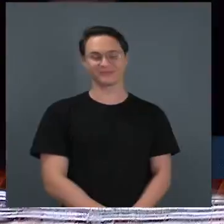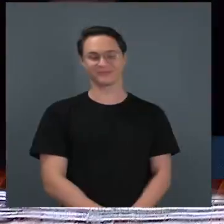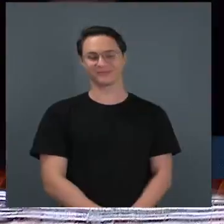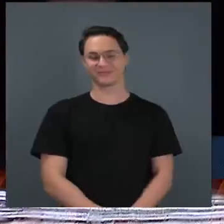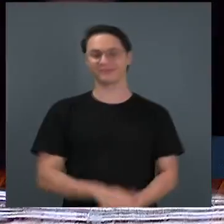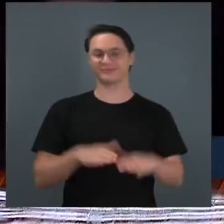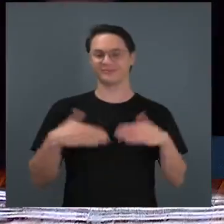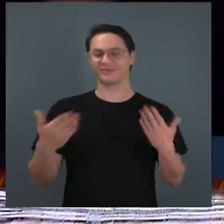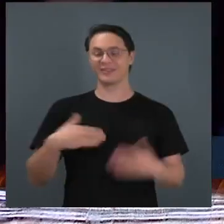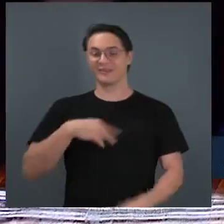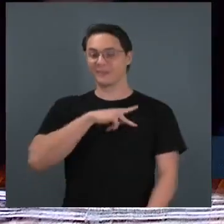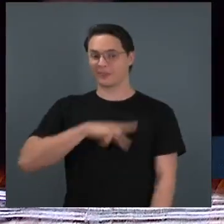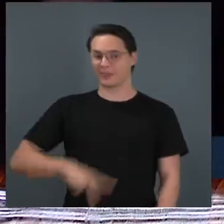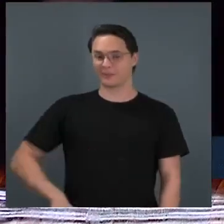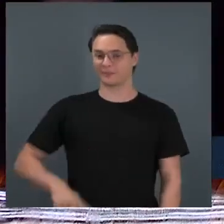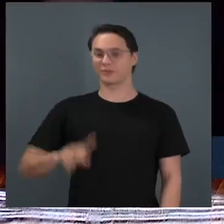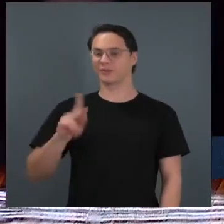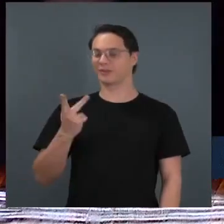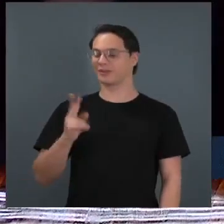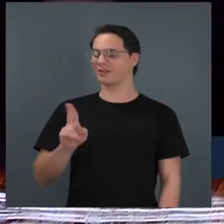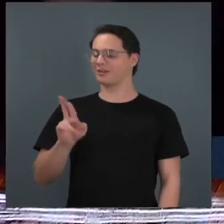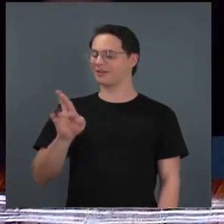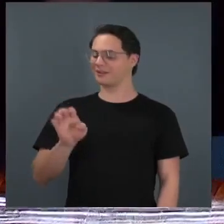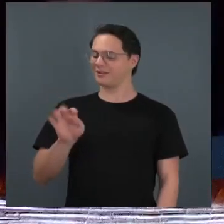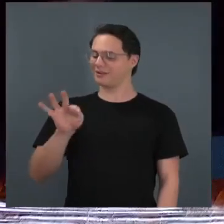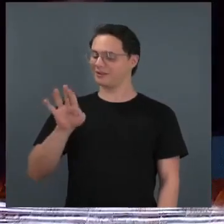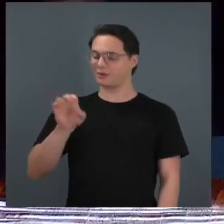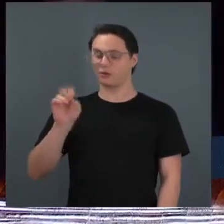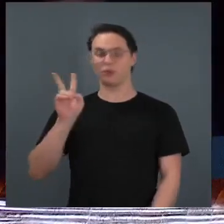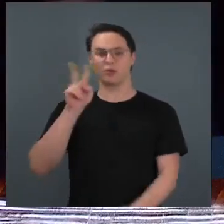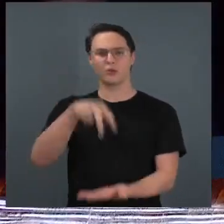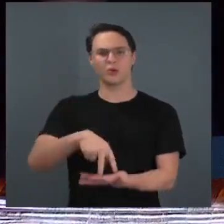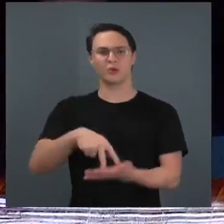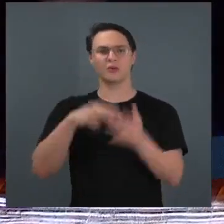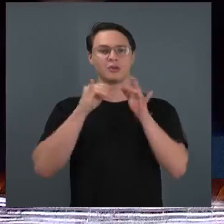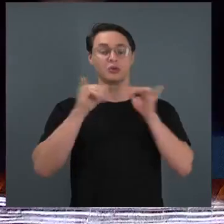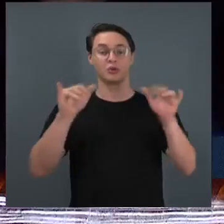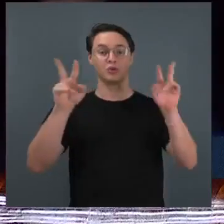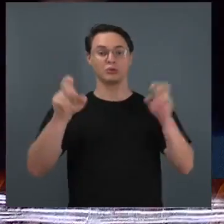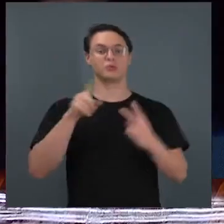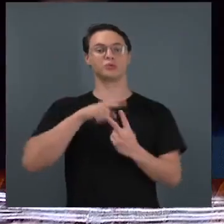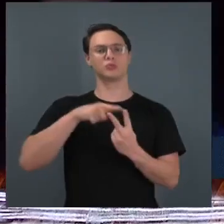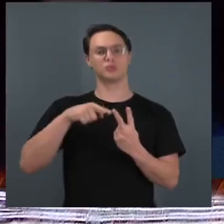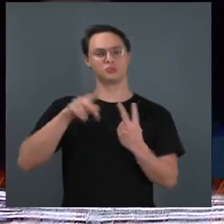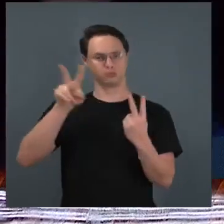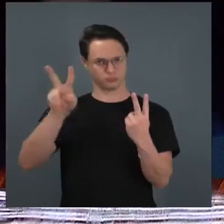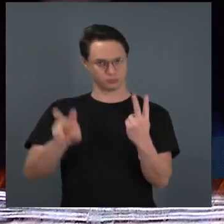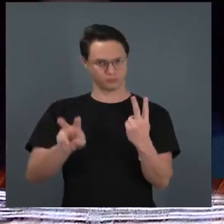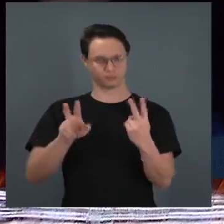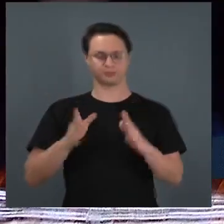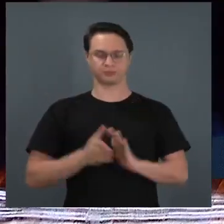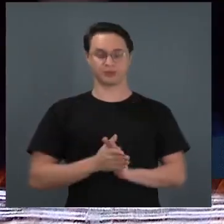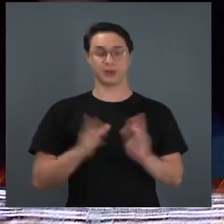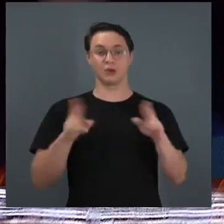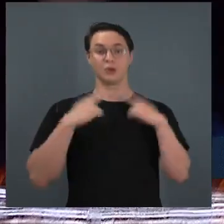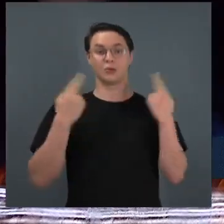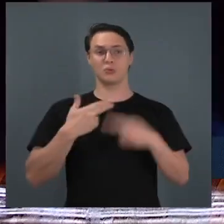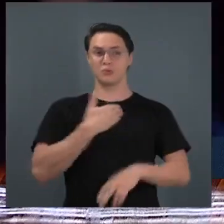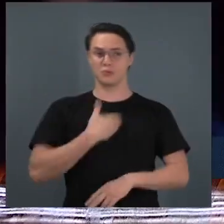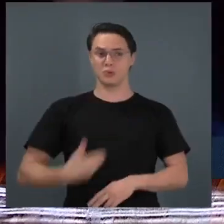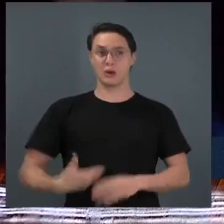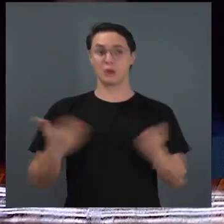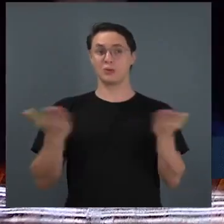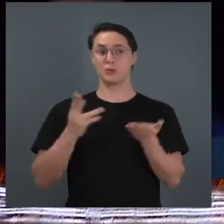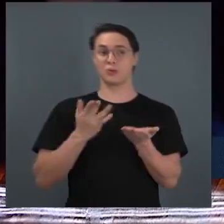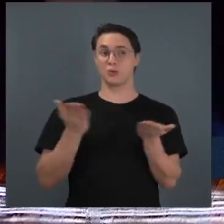Humberto Costa, subo à tribuna no dia de hoje para falar de dois assuntos da audiência pública que tivemos hoje